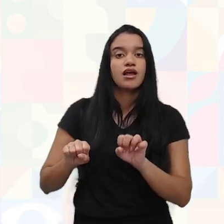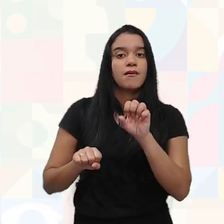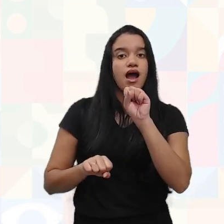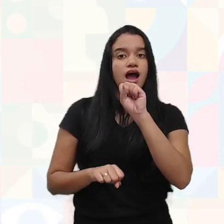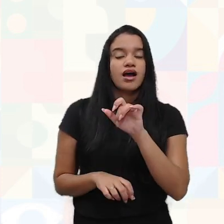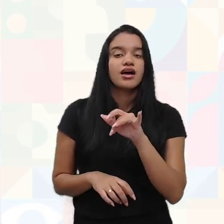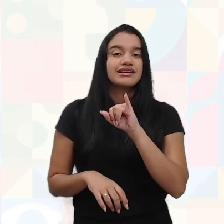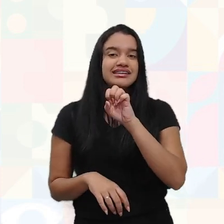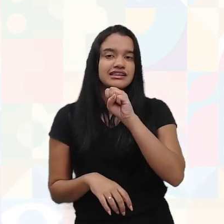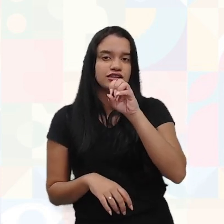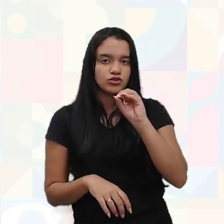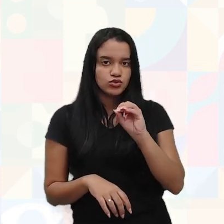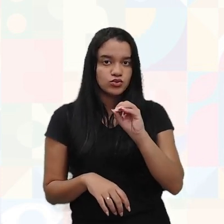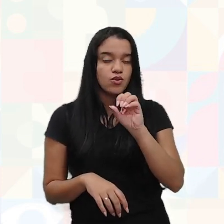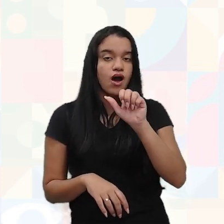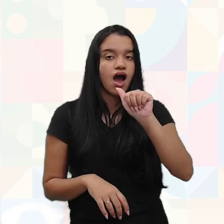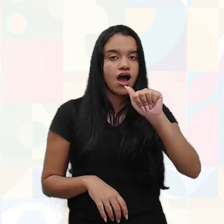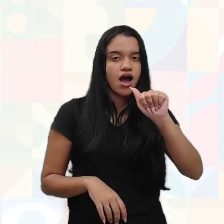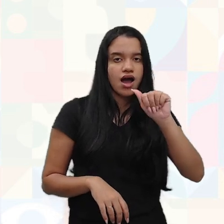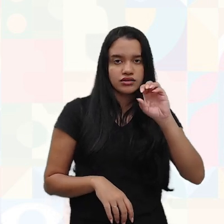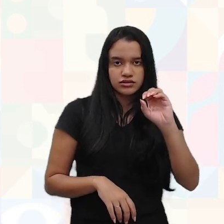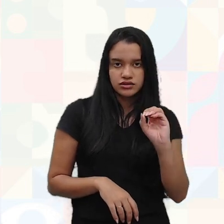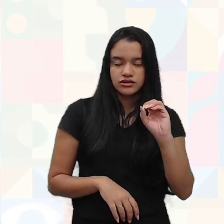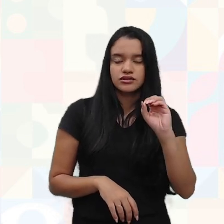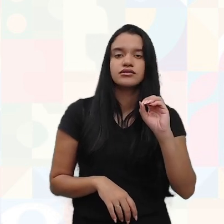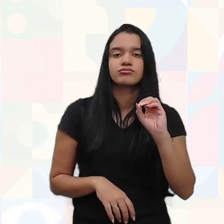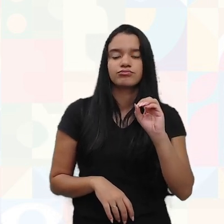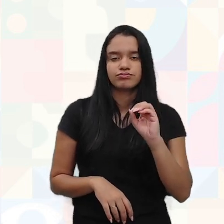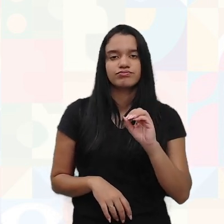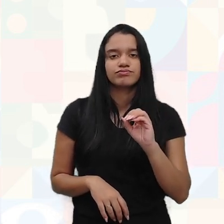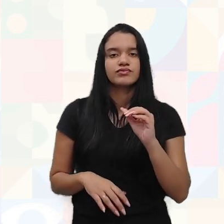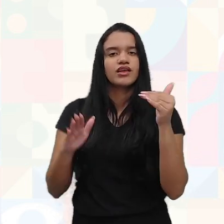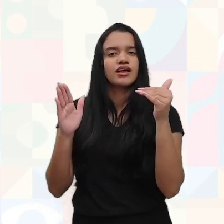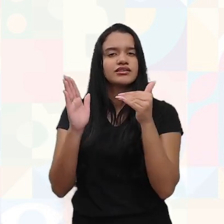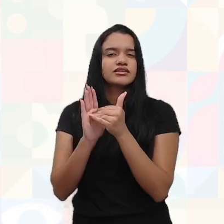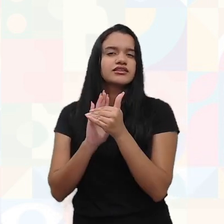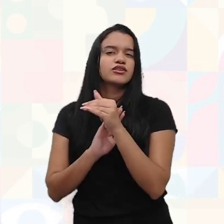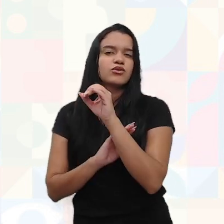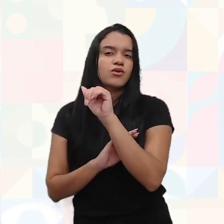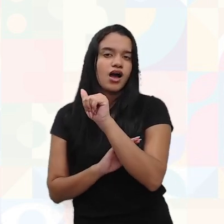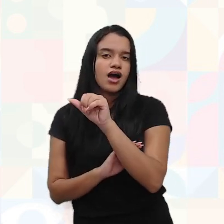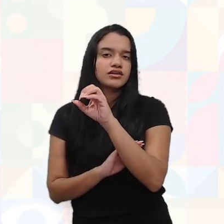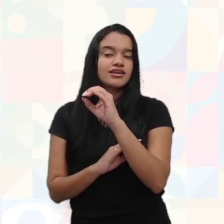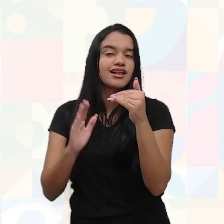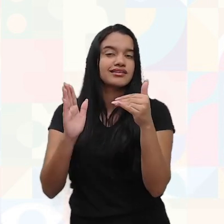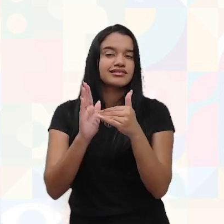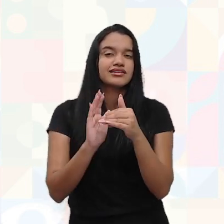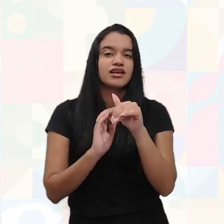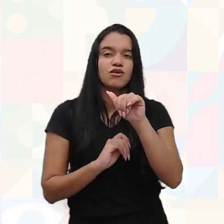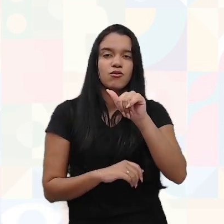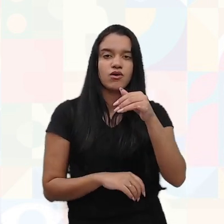ISO A0, né? O formato A, que vai do A0 até o A4, tem algumas